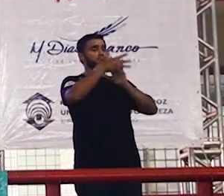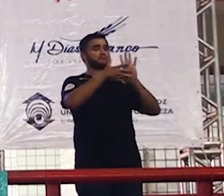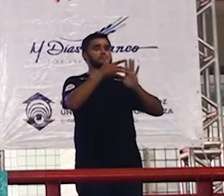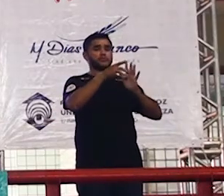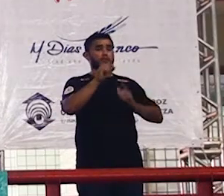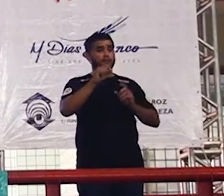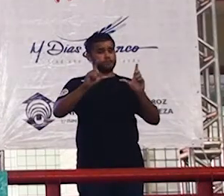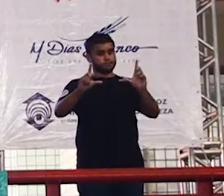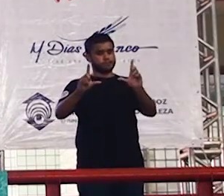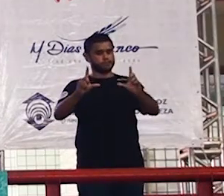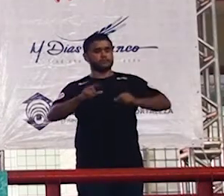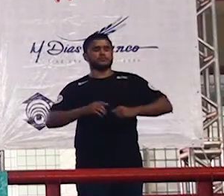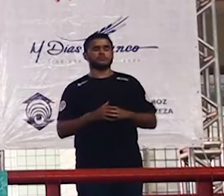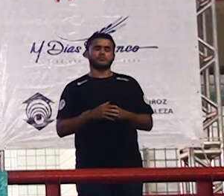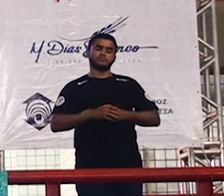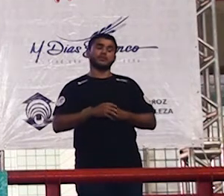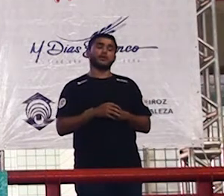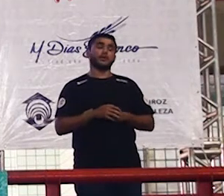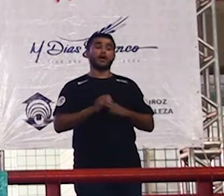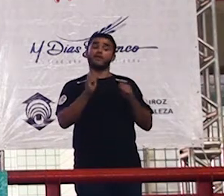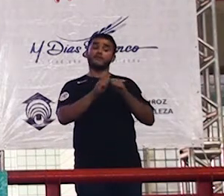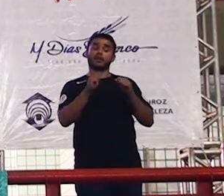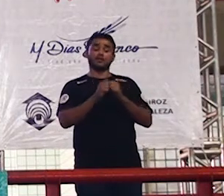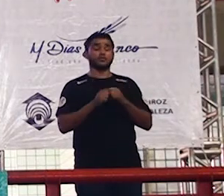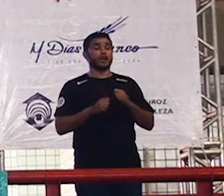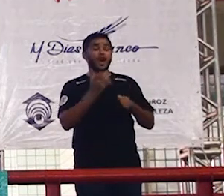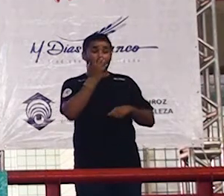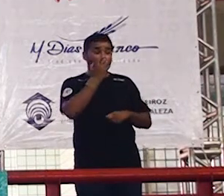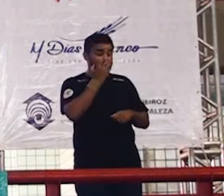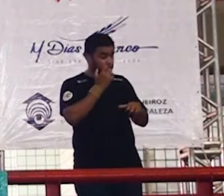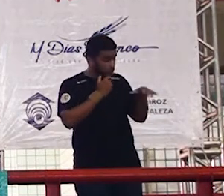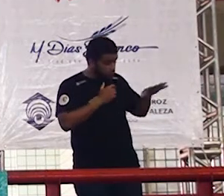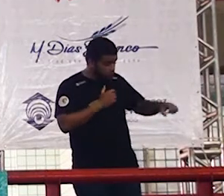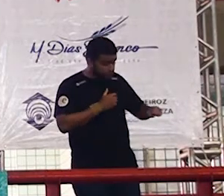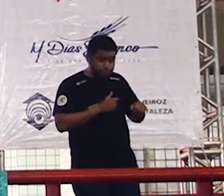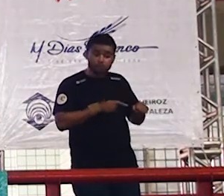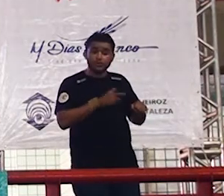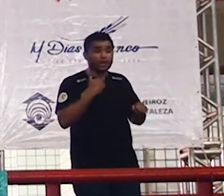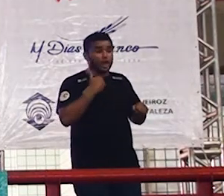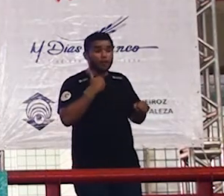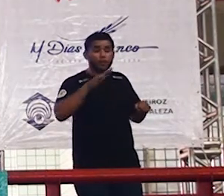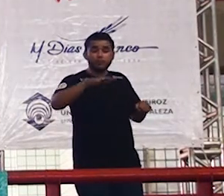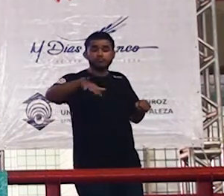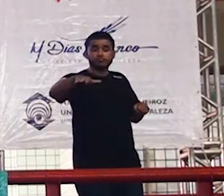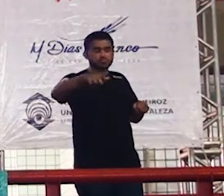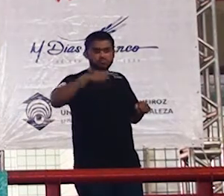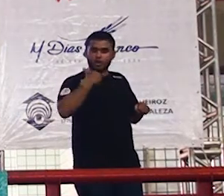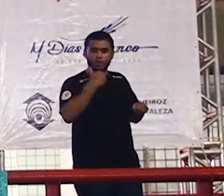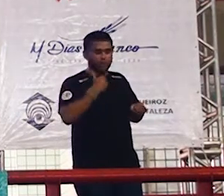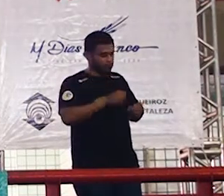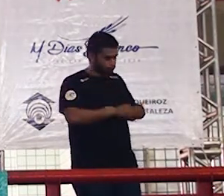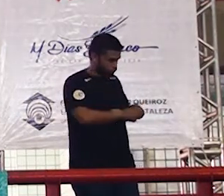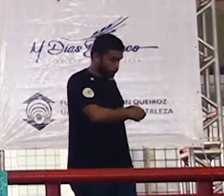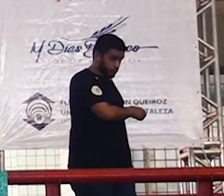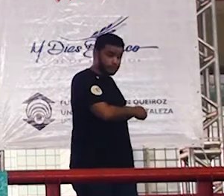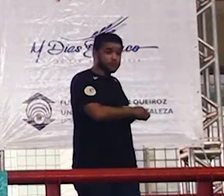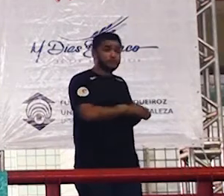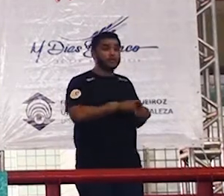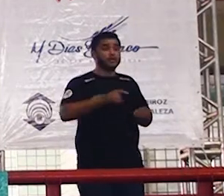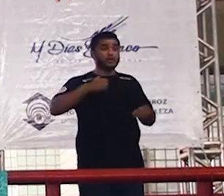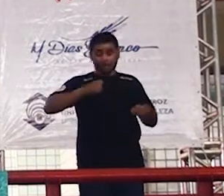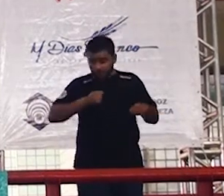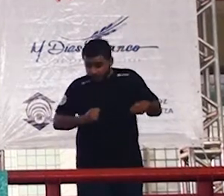A placa está dizendo para eu fazer duas coisas: para eu manter o meu cão fora do jardim e para eu recolher as